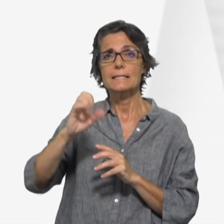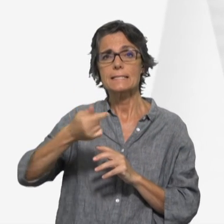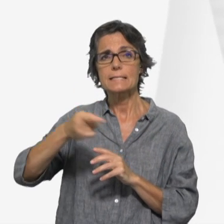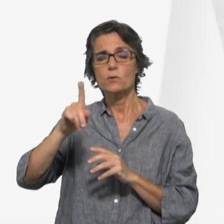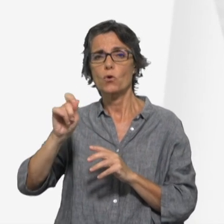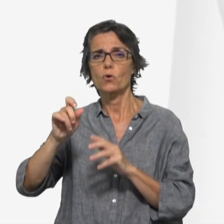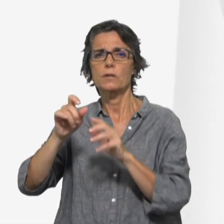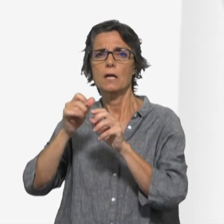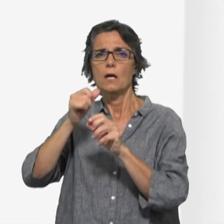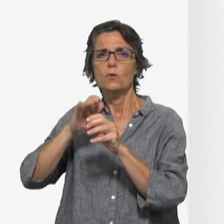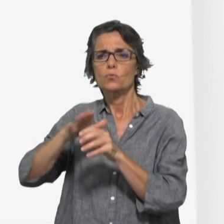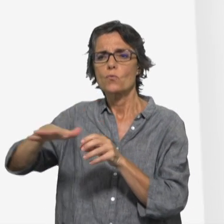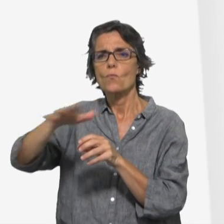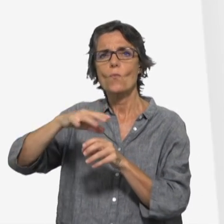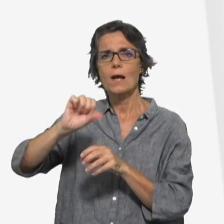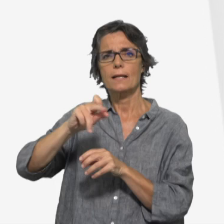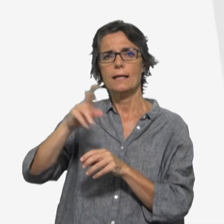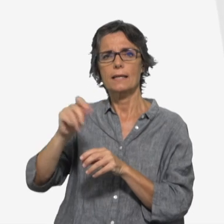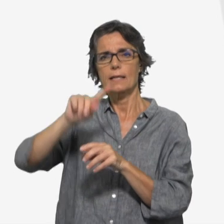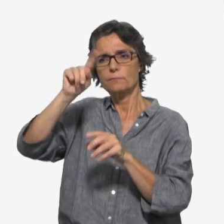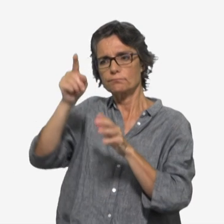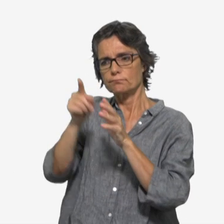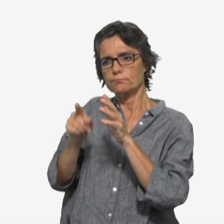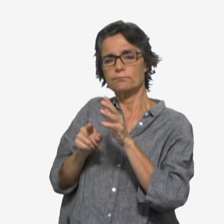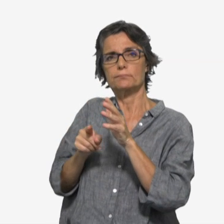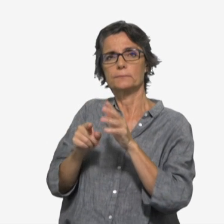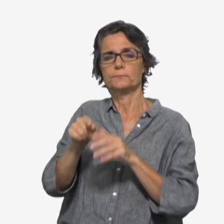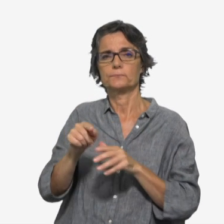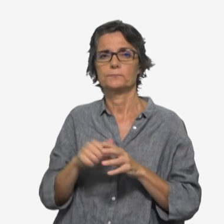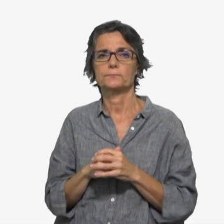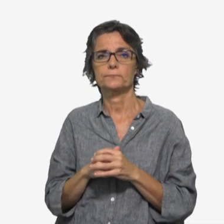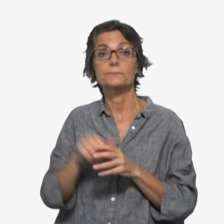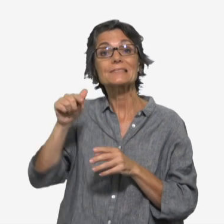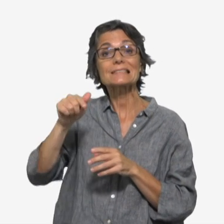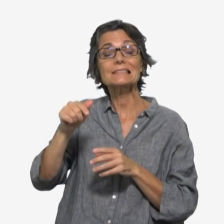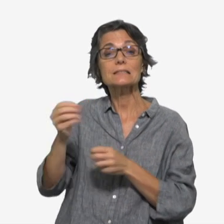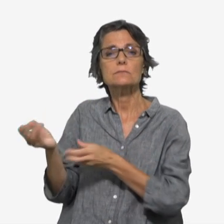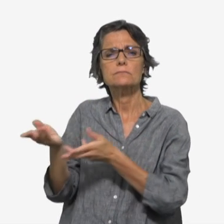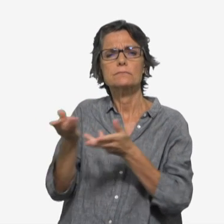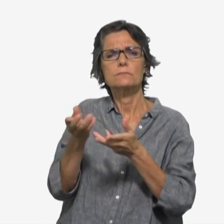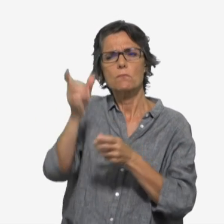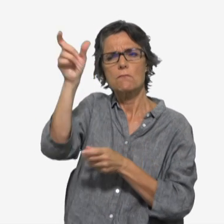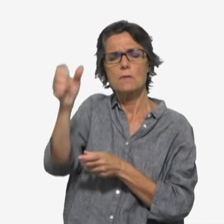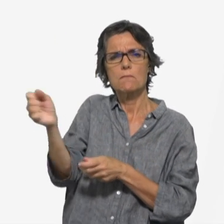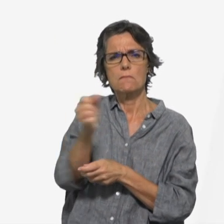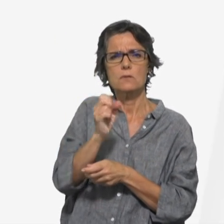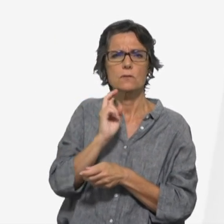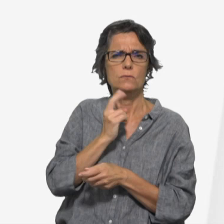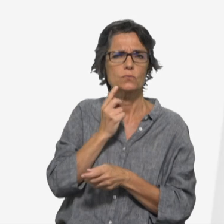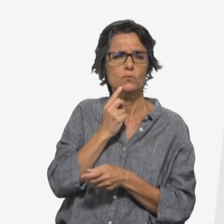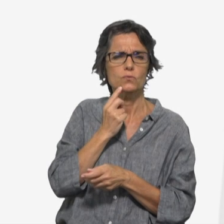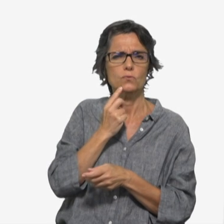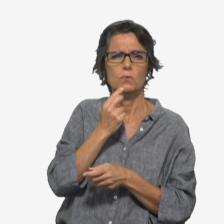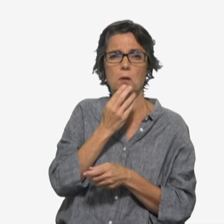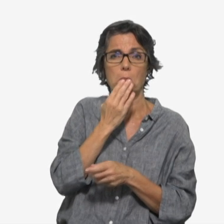da Galileia, atravessando o território da Decápole. Trouxeram-lhe então um surdo que mal podia falar